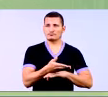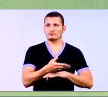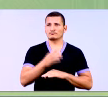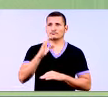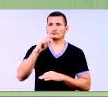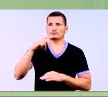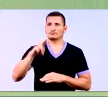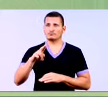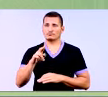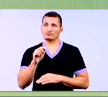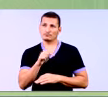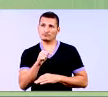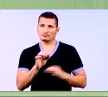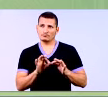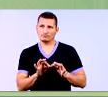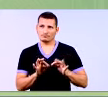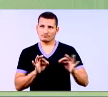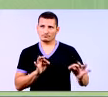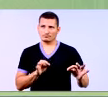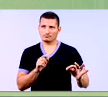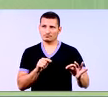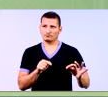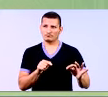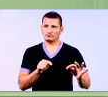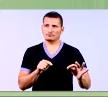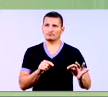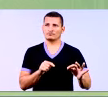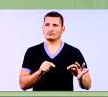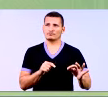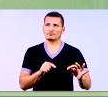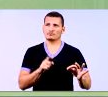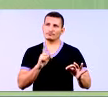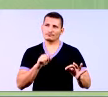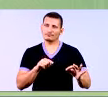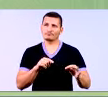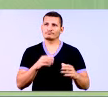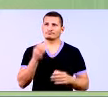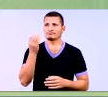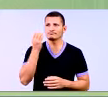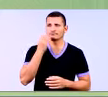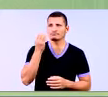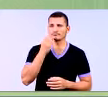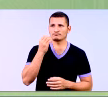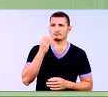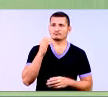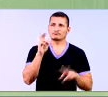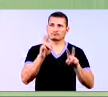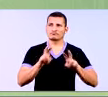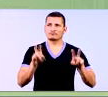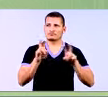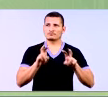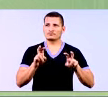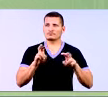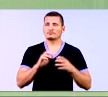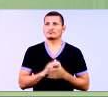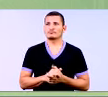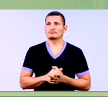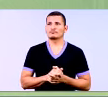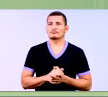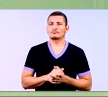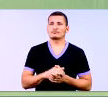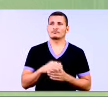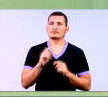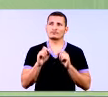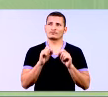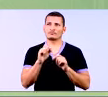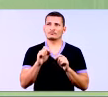essa distância aqui da memória para o processador que é o grande ponto fraco do computador, né? Então, o que é o